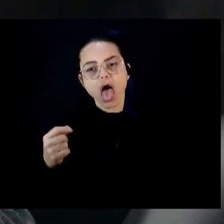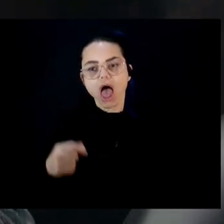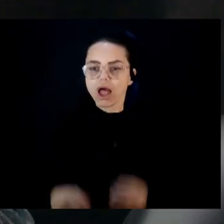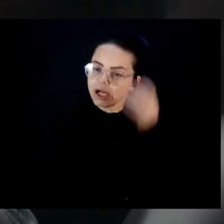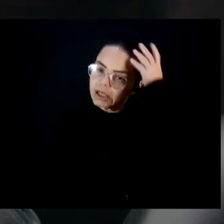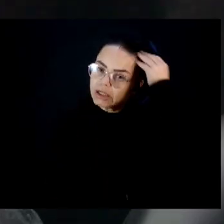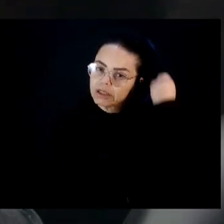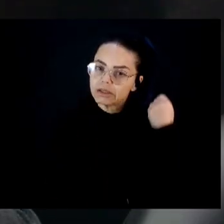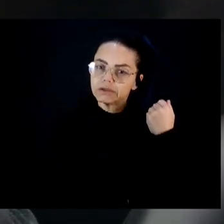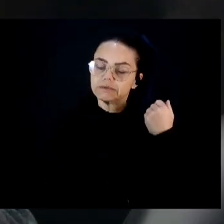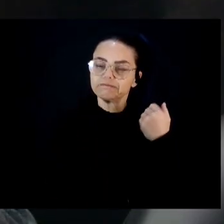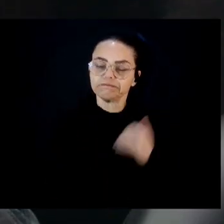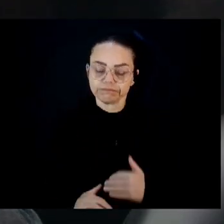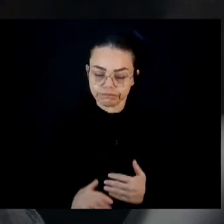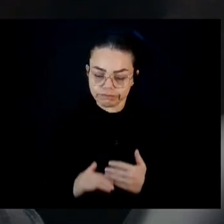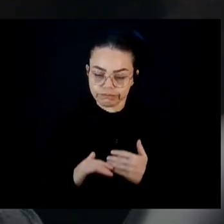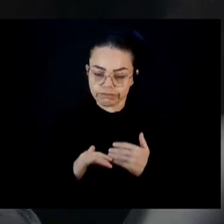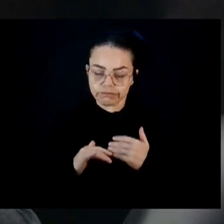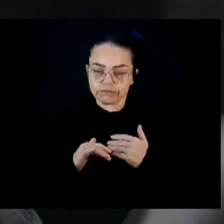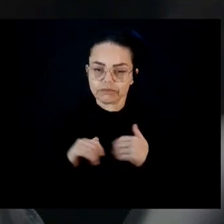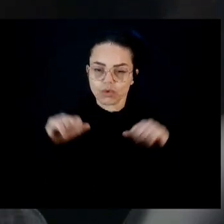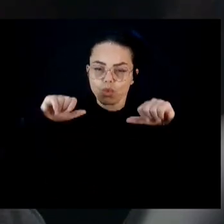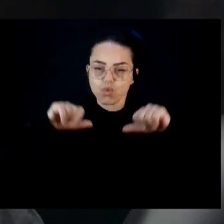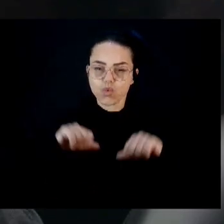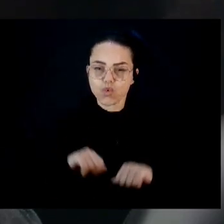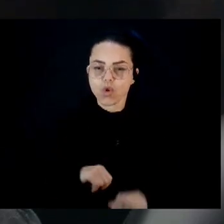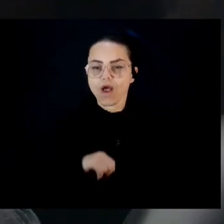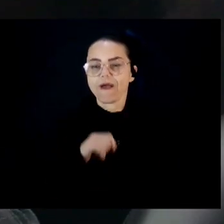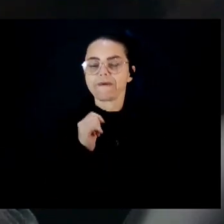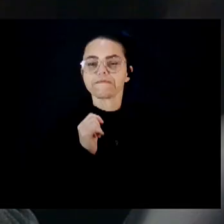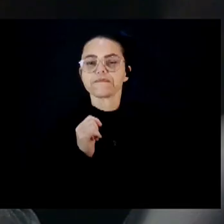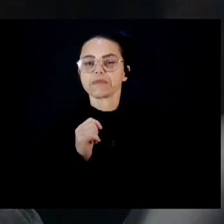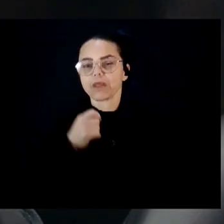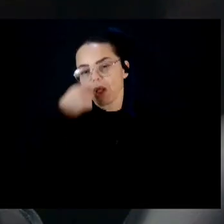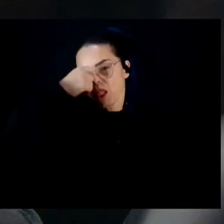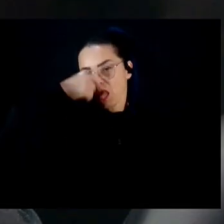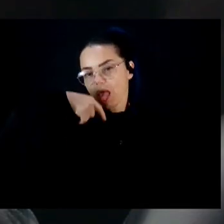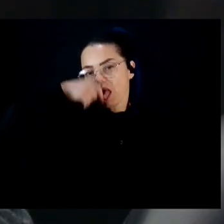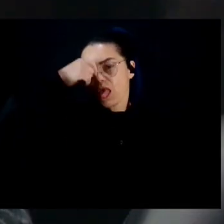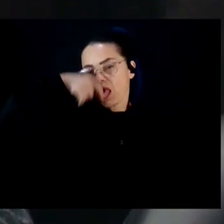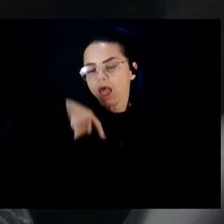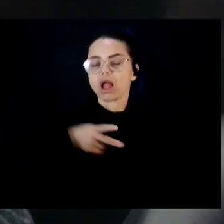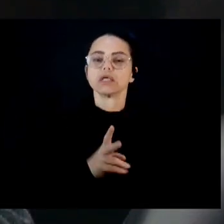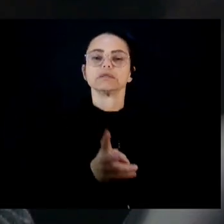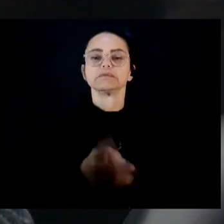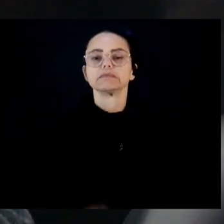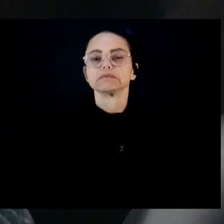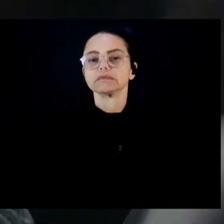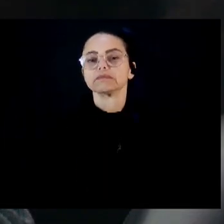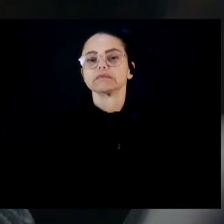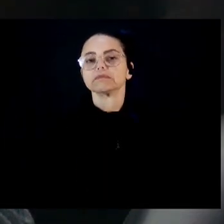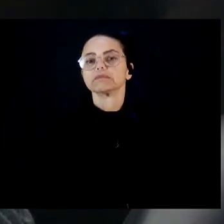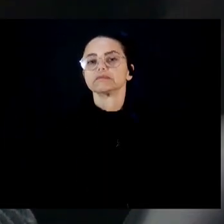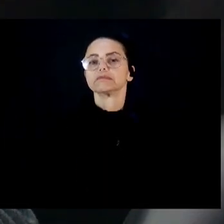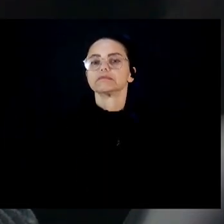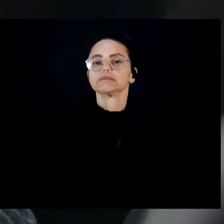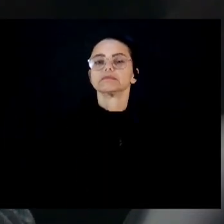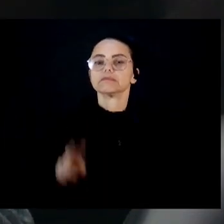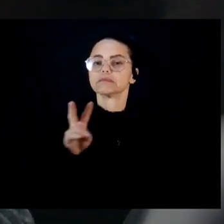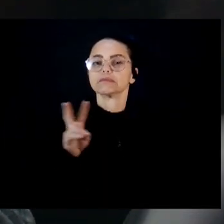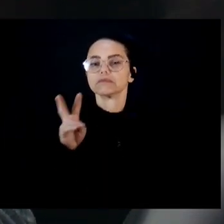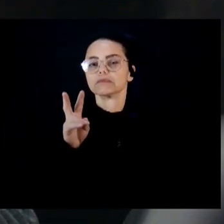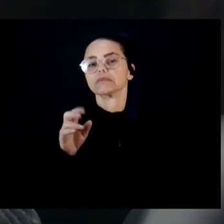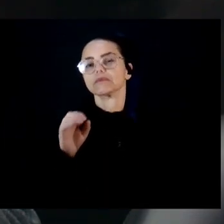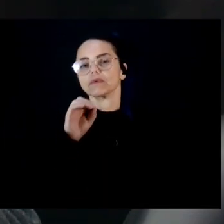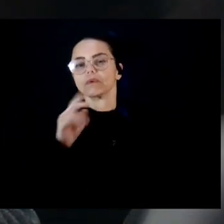um pouquinho ruim, tendo ali alguns problemas de gripe, eventualmente. Vamos repor, mas vamos deixar num valor ok, vamos deixar num valor